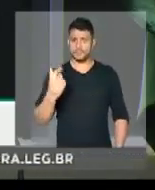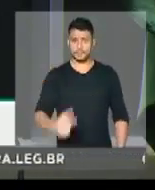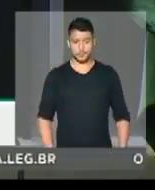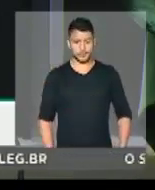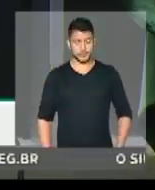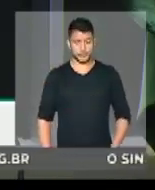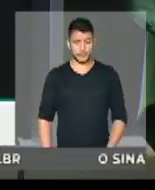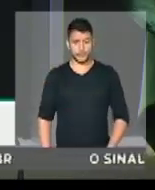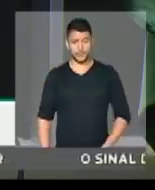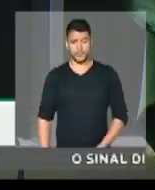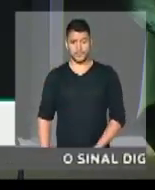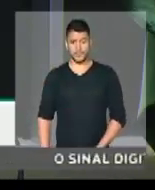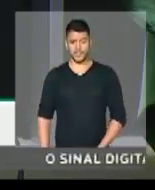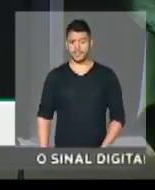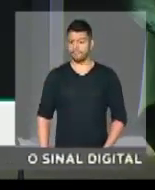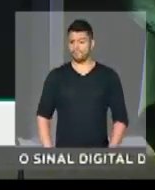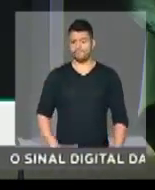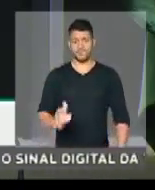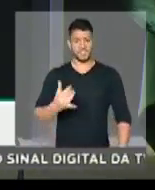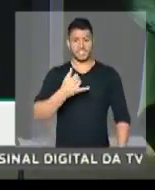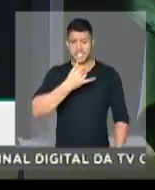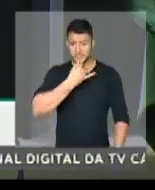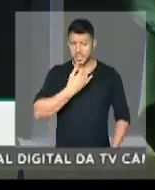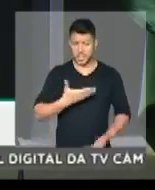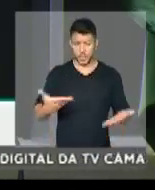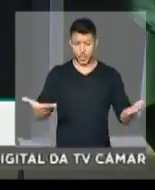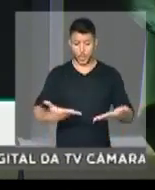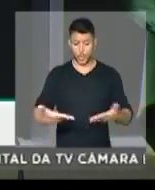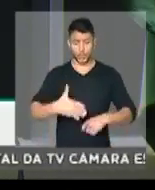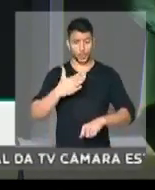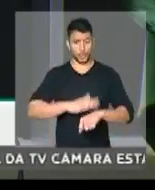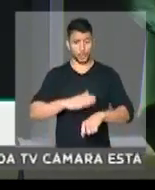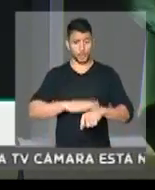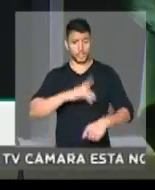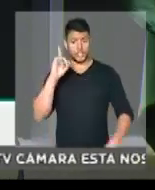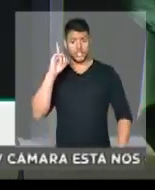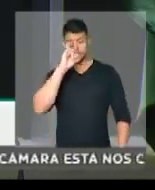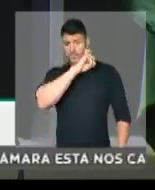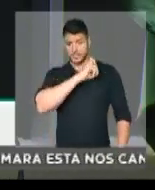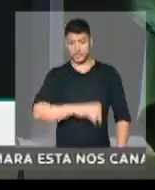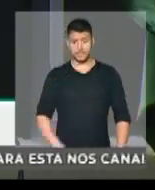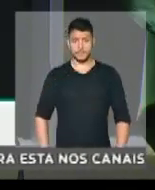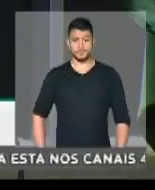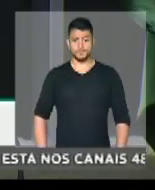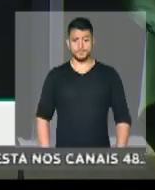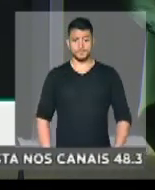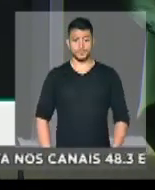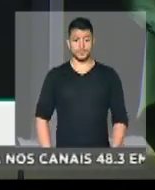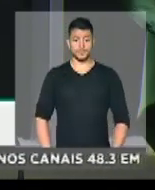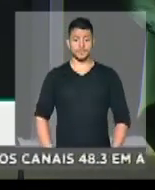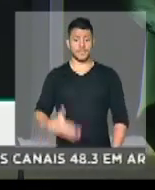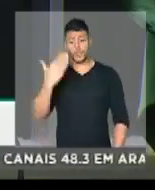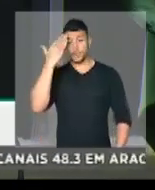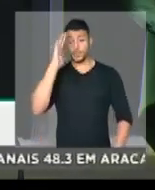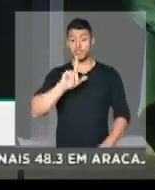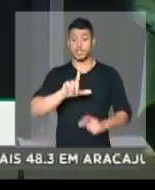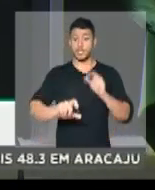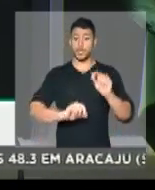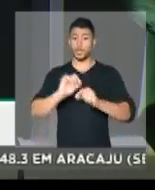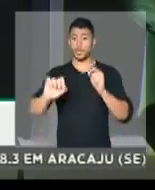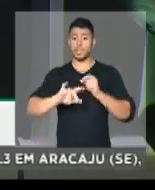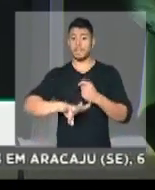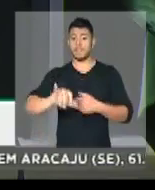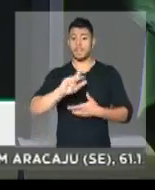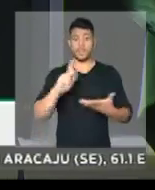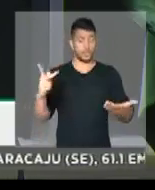lamentável. Estamos vivendo um momento muito difícil. Eu não sei, senhoras e senhores deputados, aonde nós vamos parar.